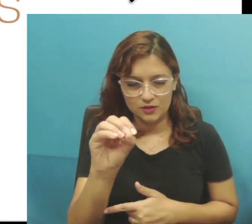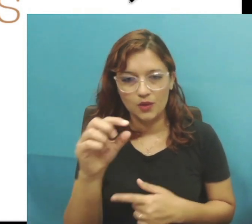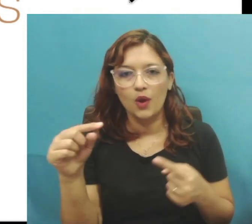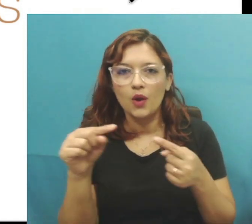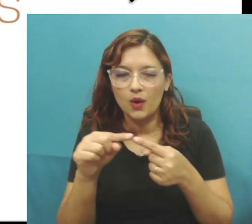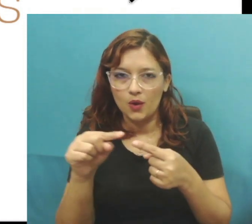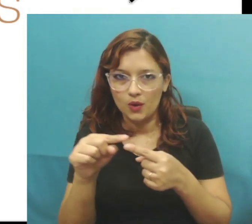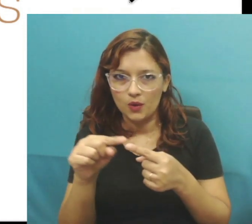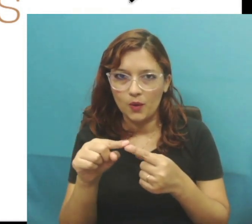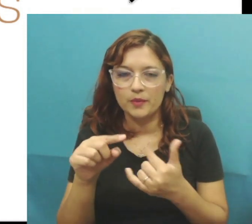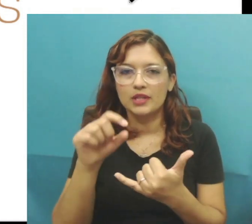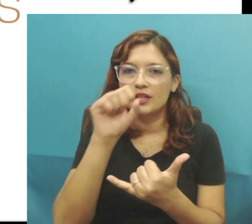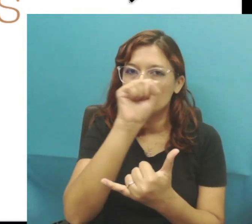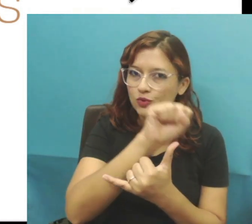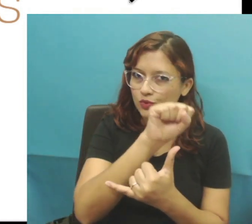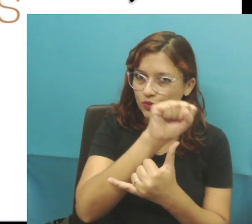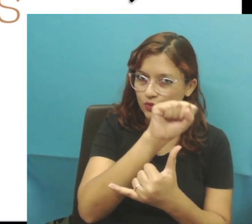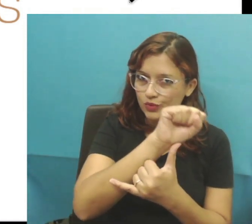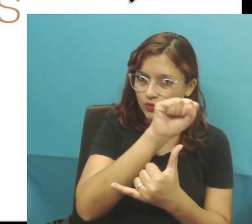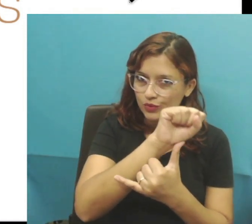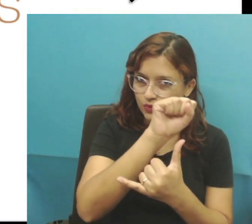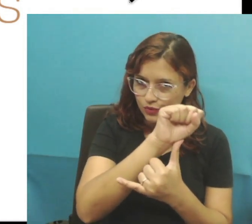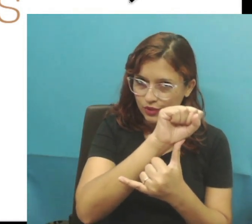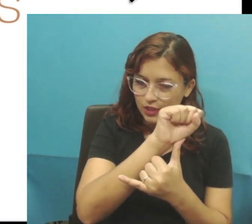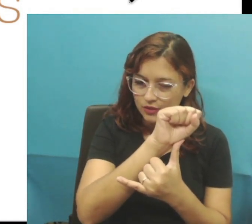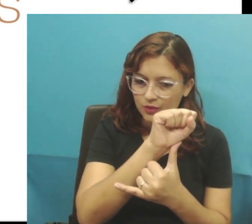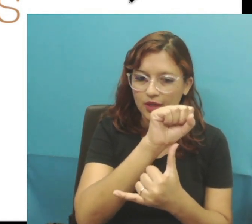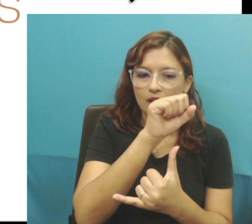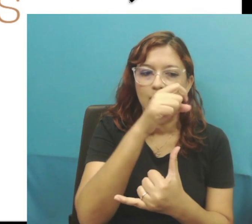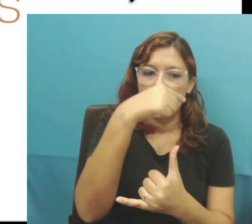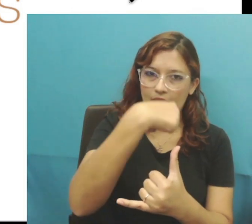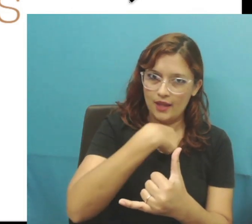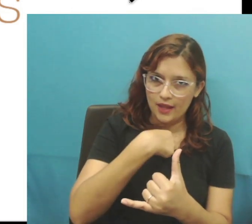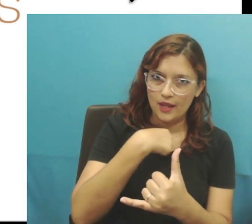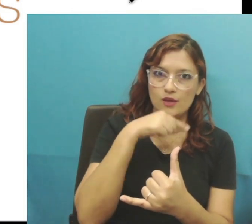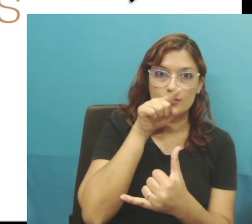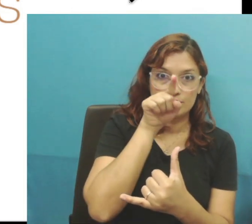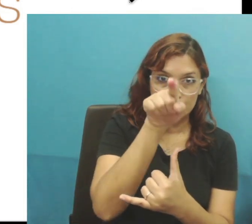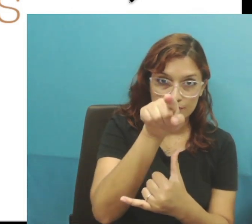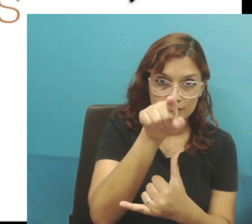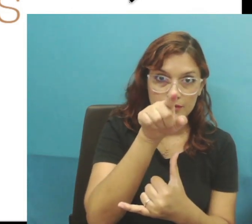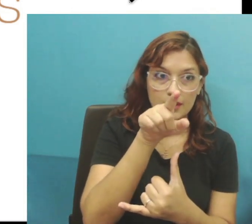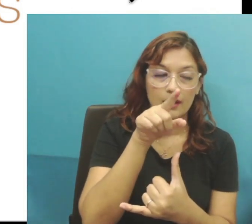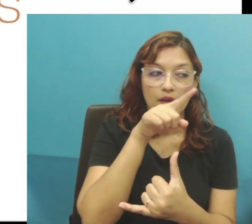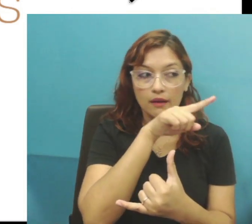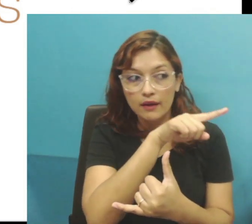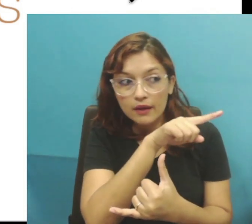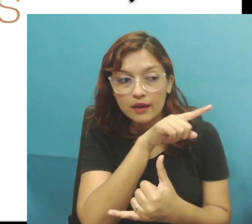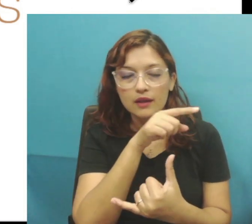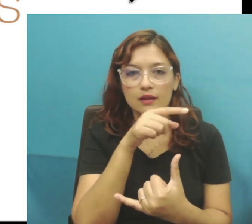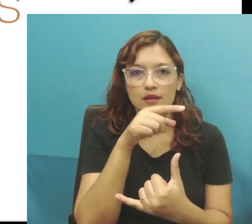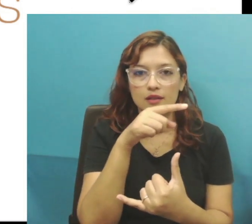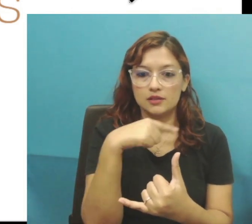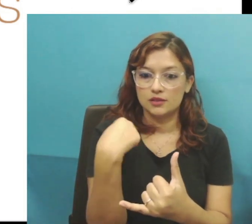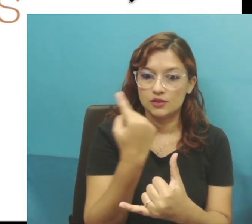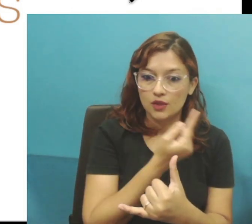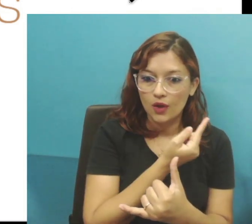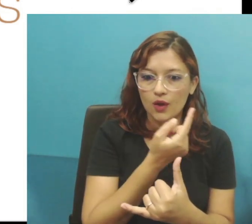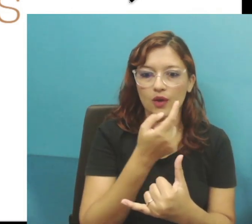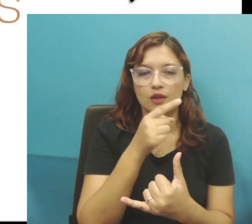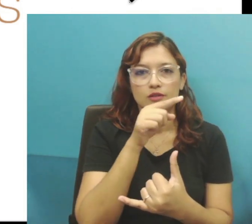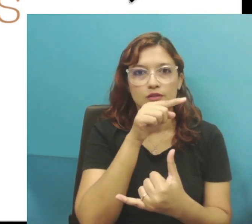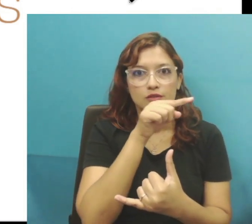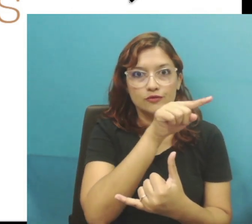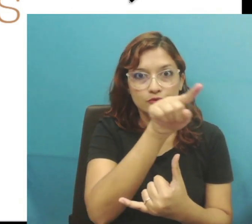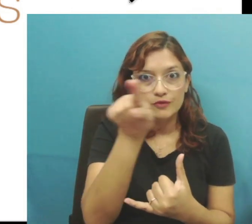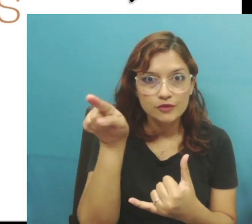Primeiro a gente viu que era do caso reto, que ele agia como sujeito.